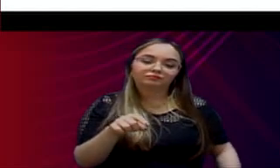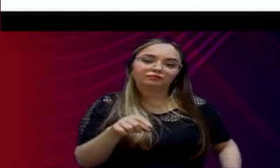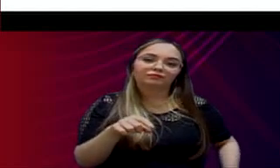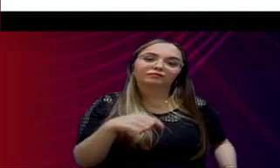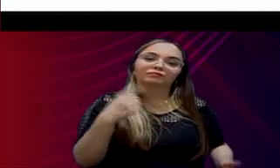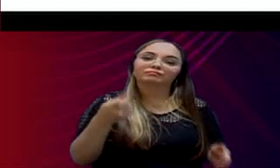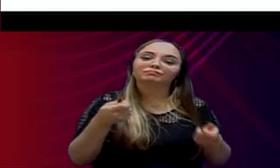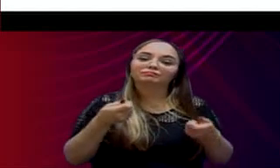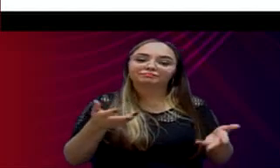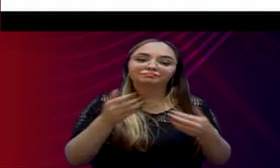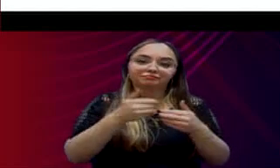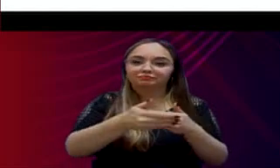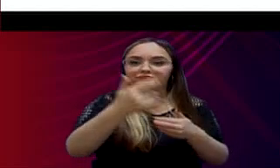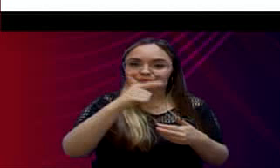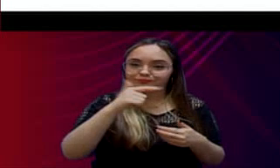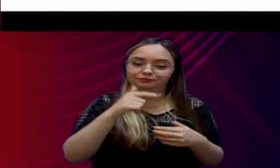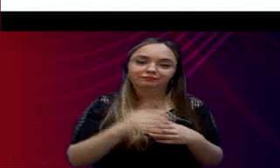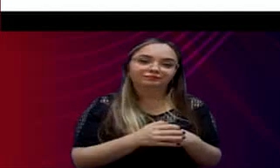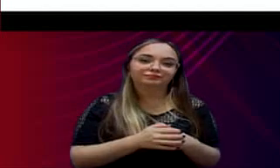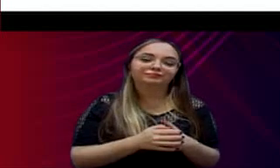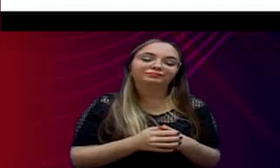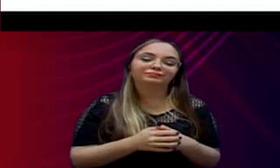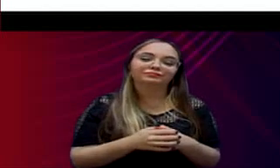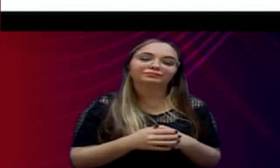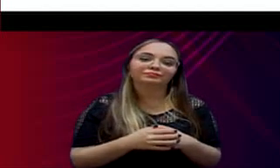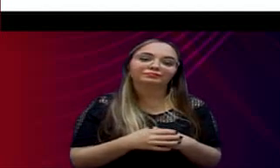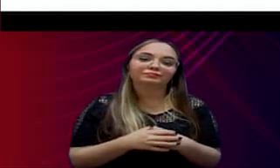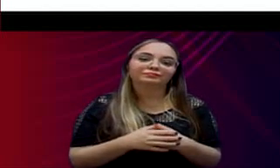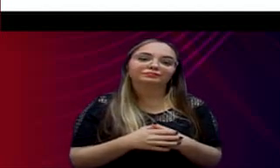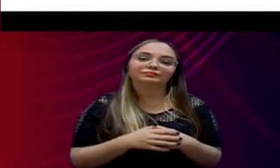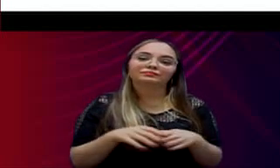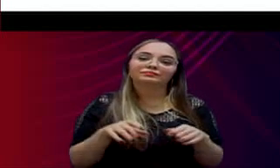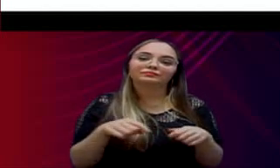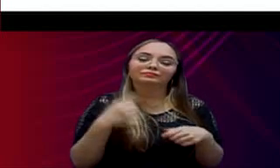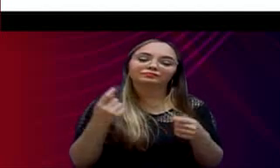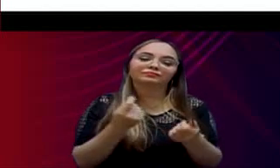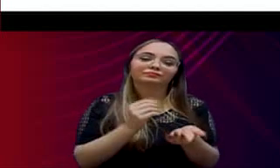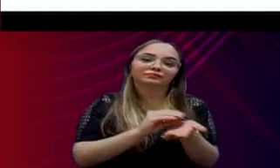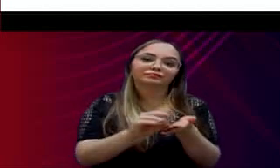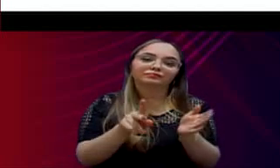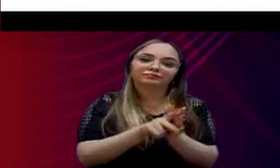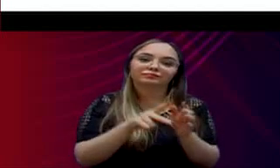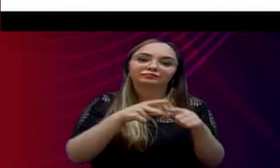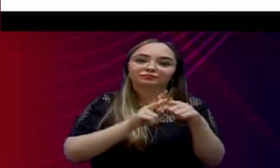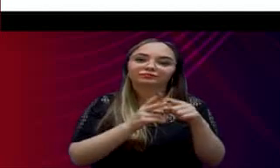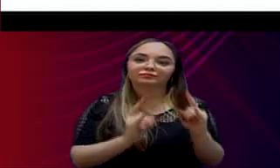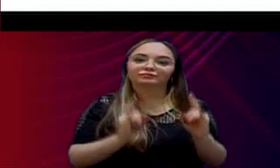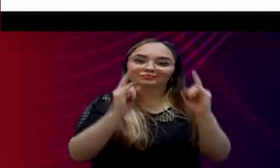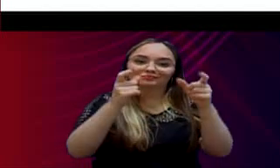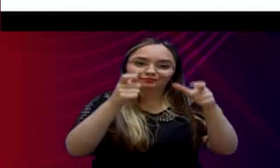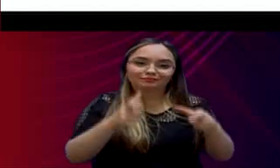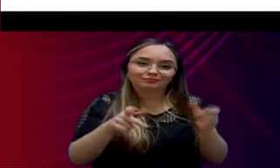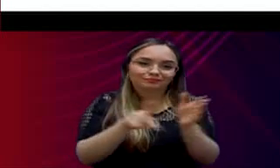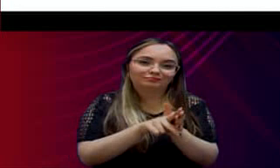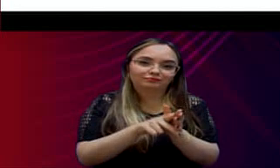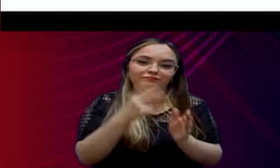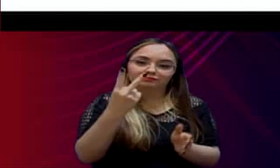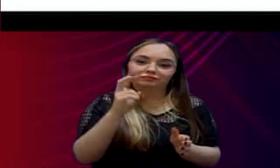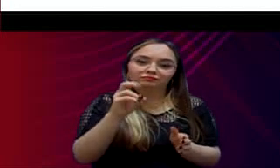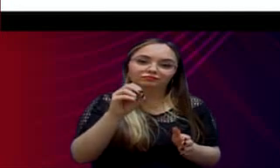a metafísica também não há investimento para reforma e adaptação da série administrativa aqueles 250 mil que